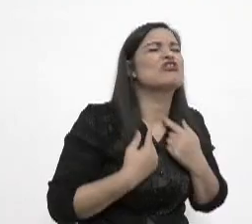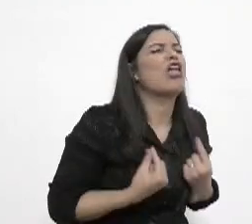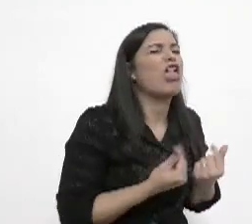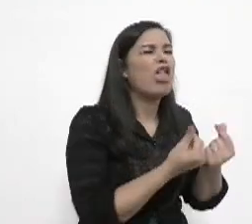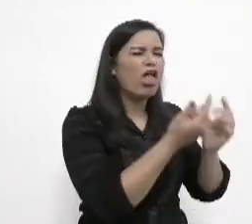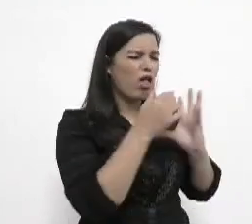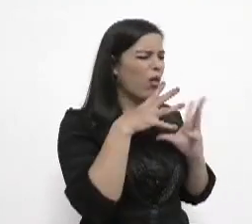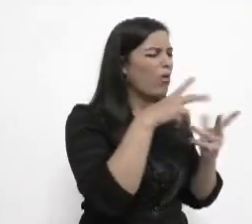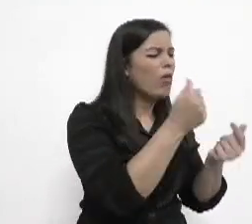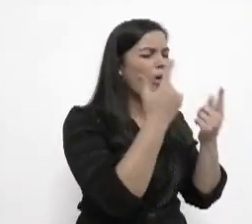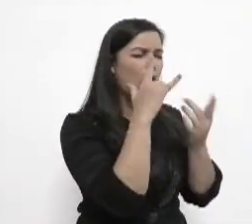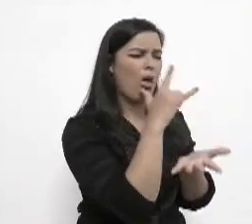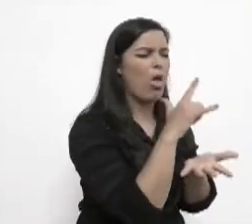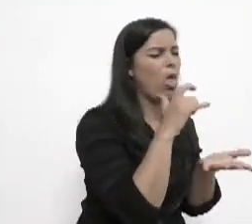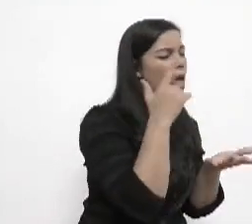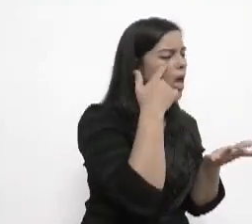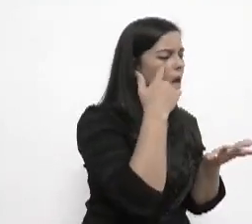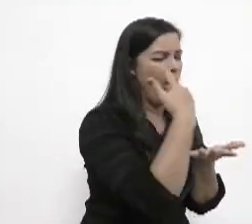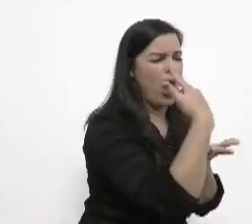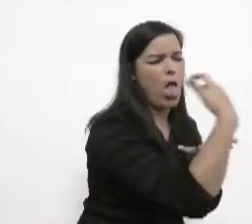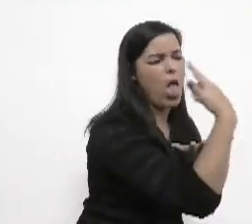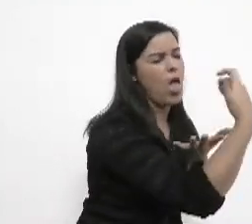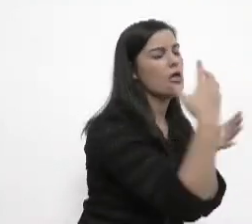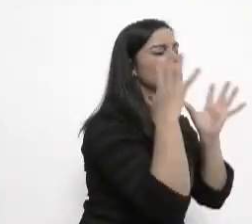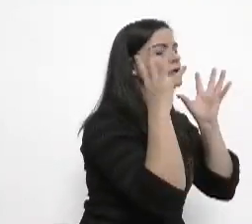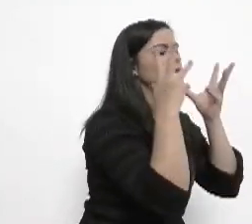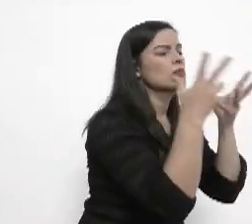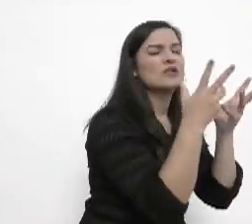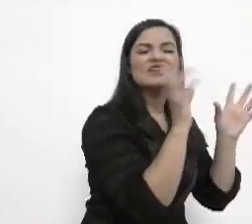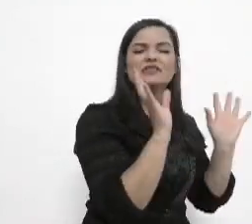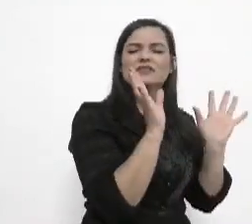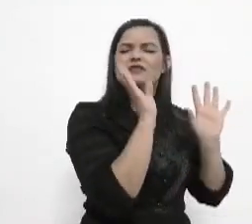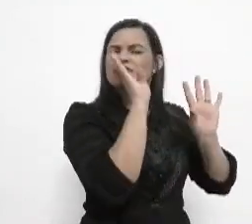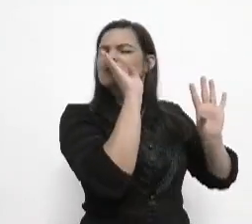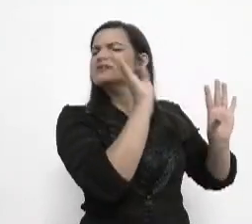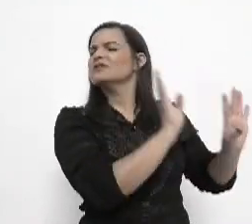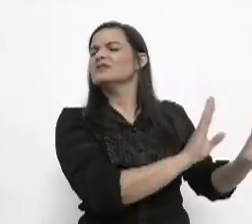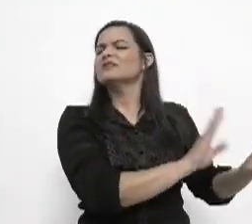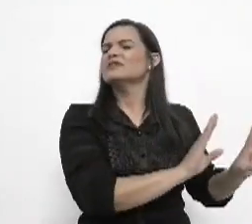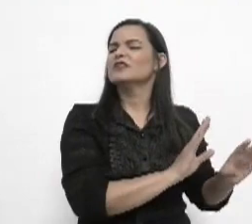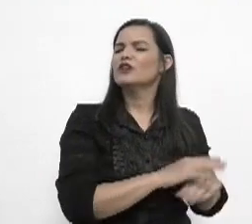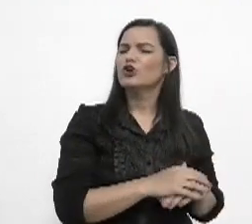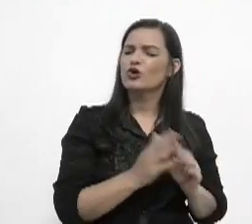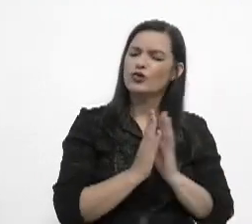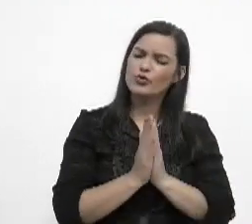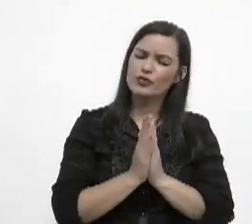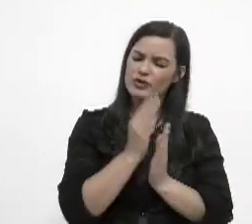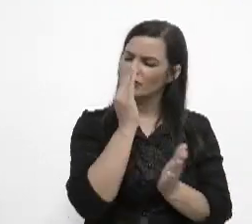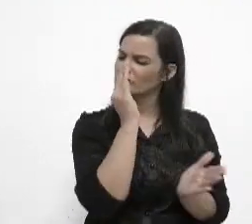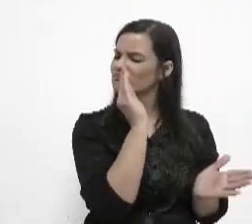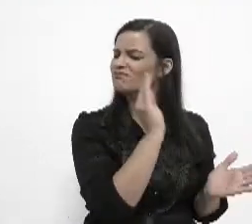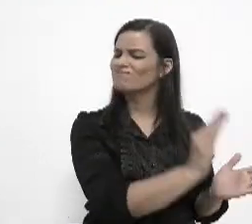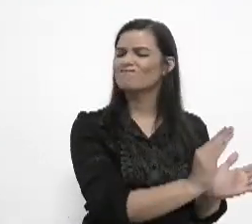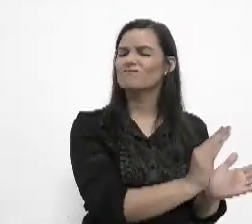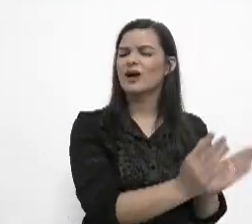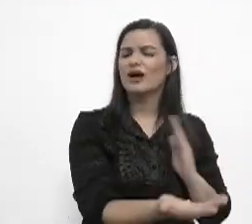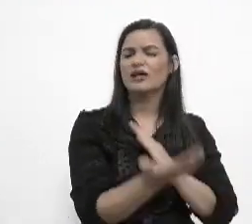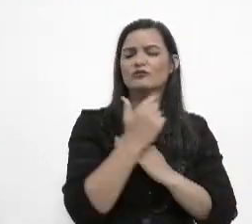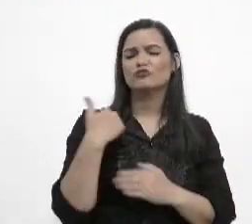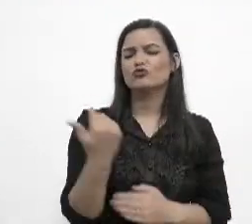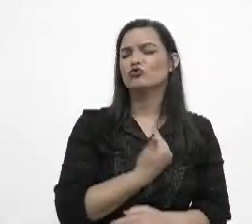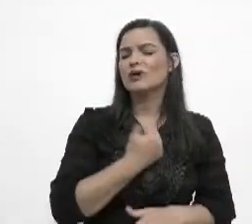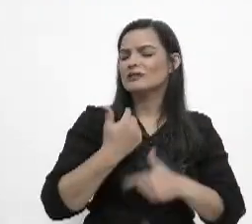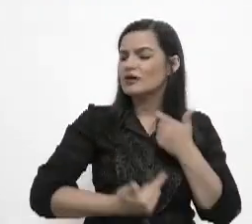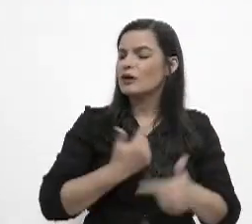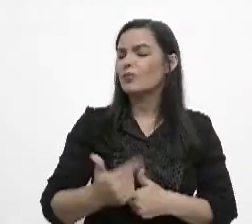nossos desejos carnais, mas preenchendo agora e colocando em nós o poder de Deus para fazermos a tua obra,